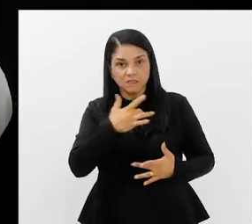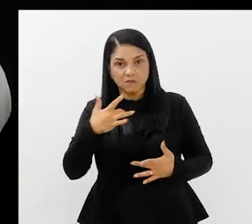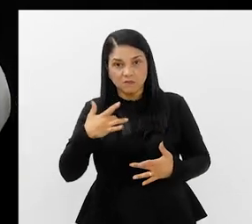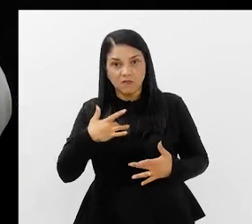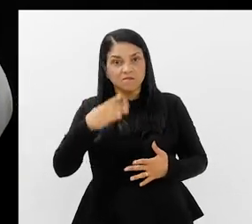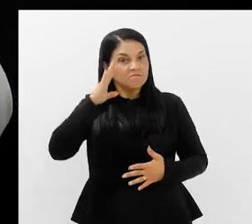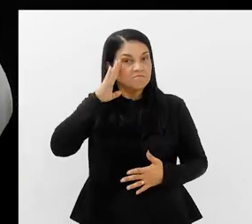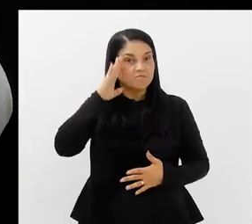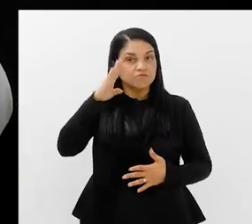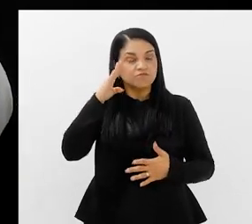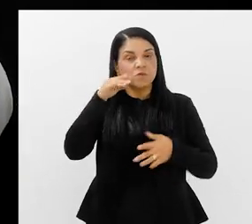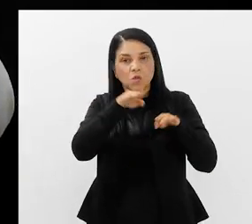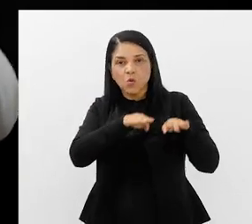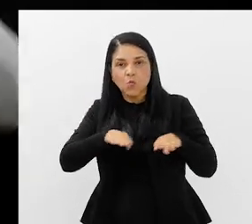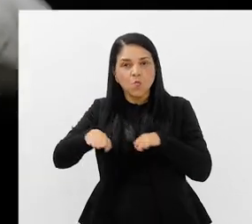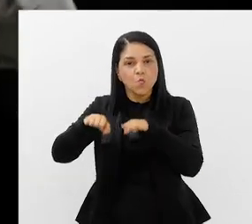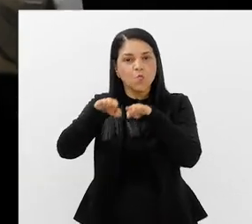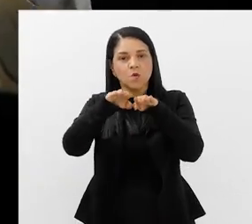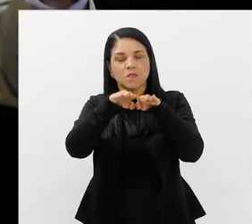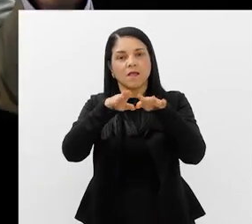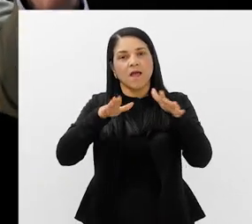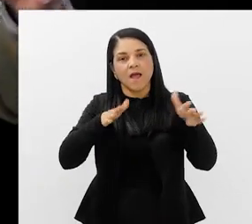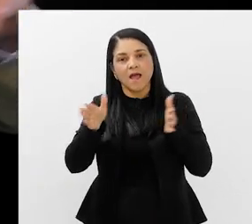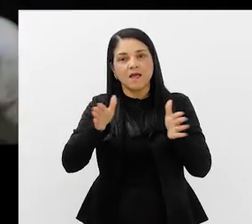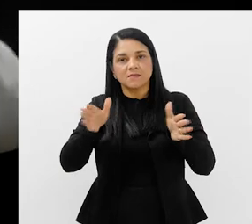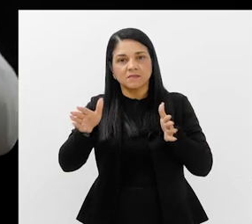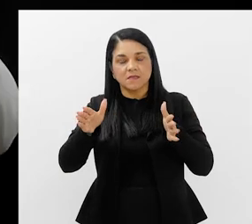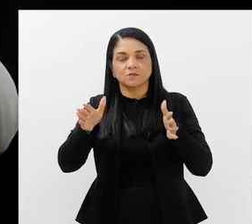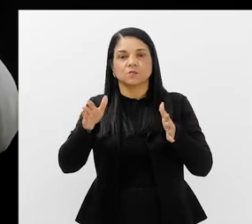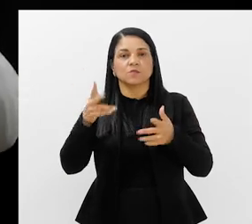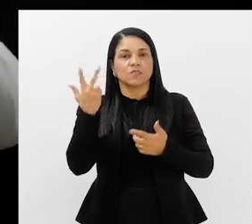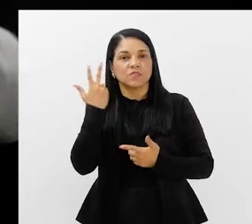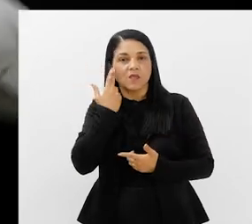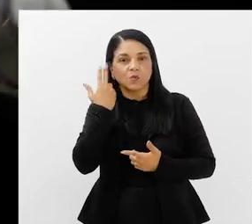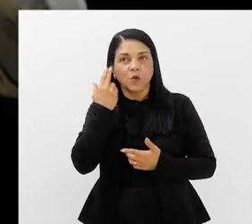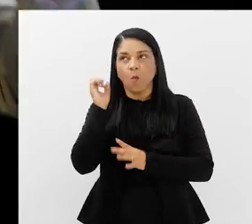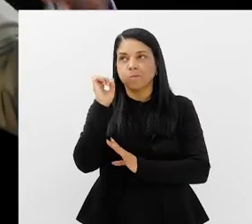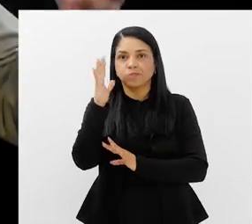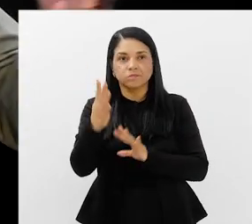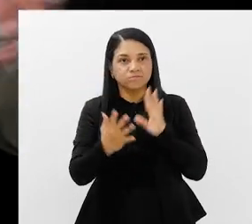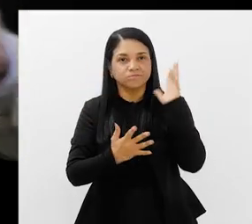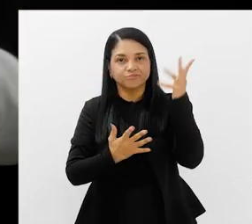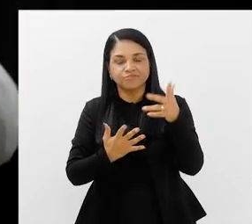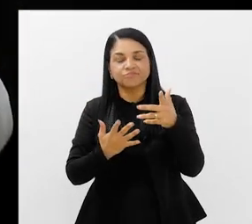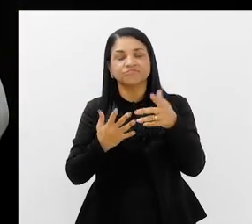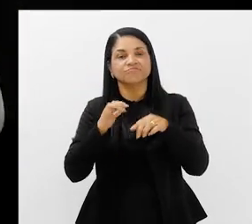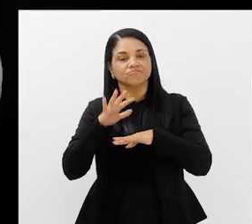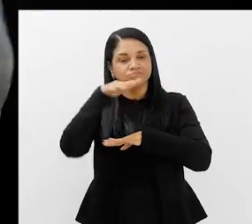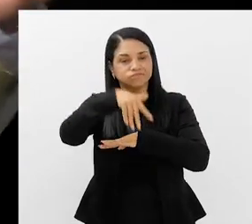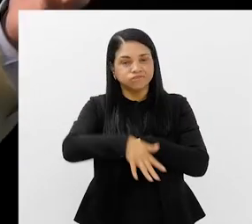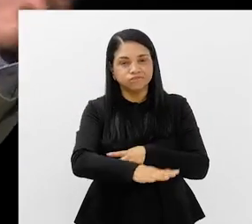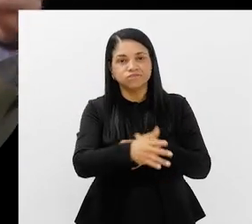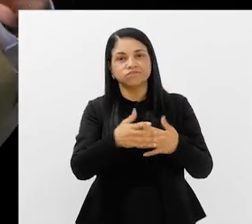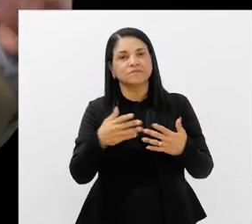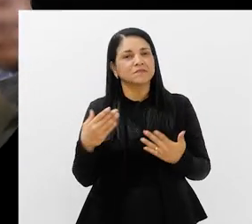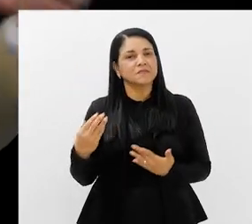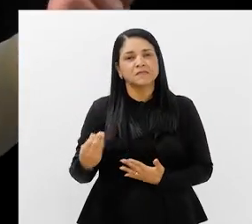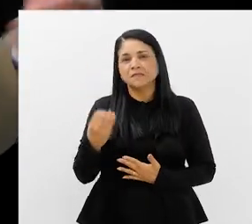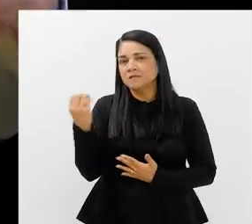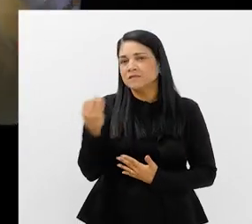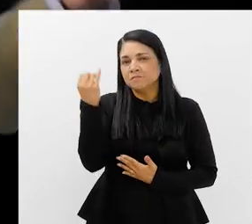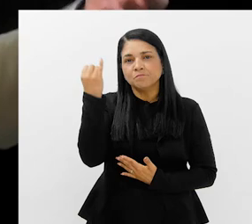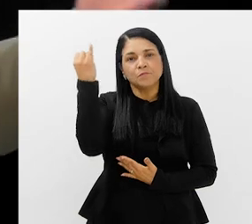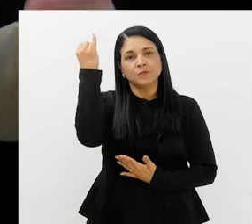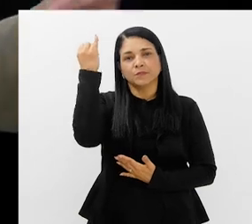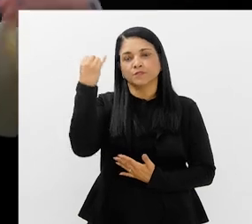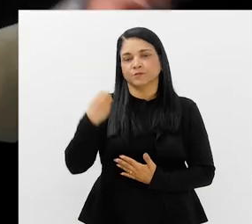sobretudo, uma equidade de acesso aos recursos naturais, aos bons recursos naturais, que são efetivamente